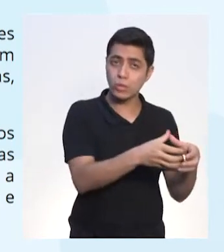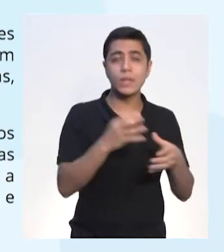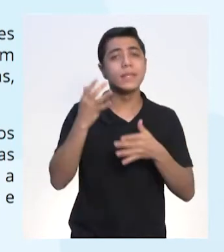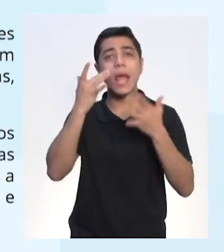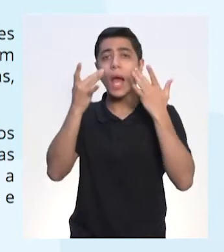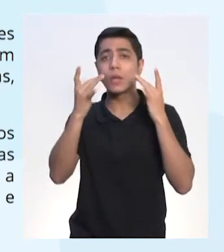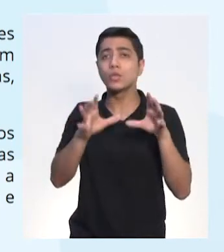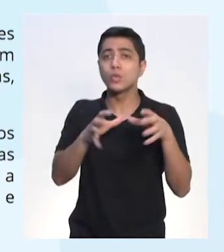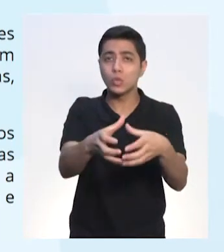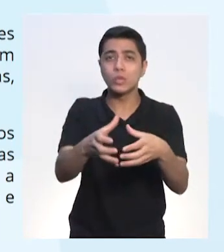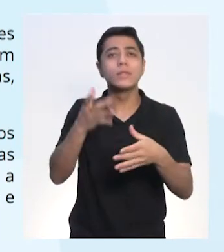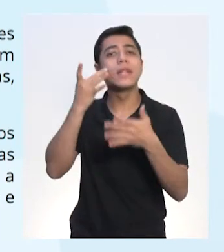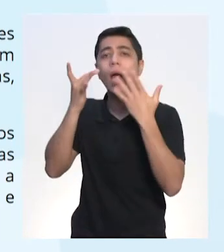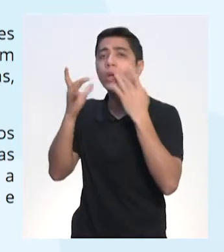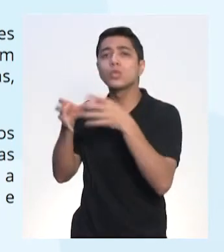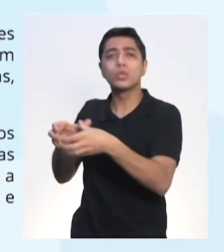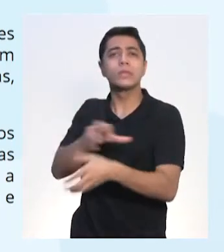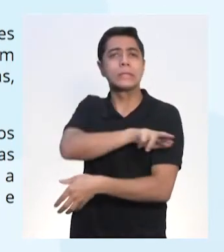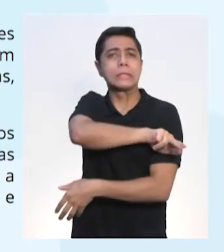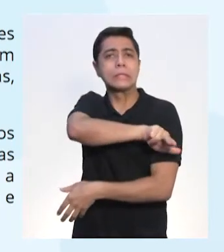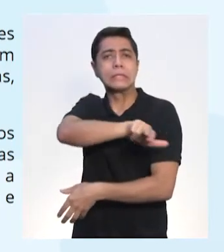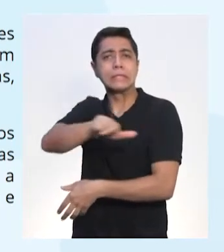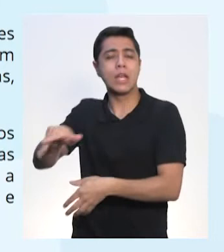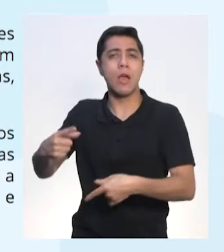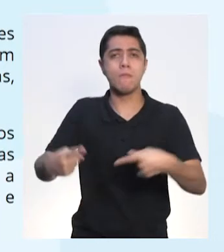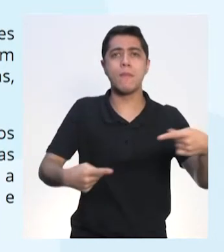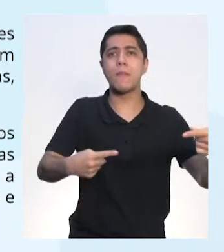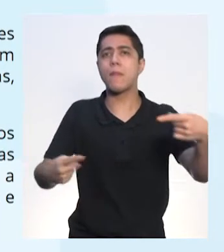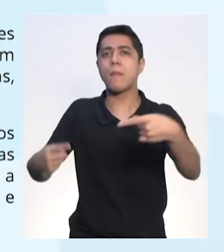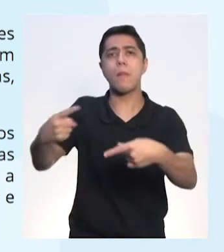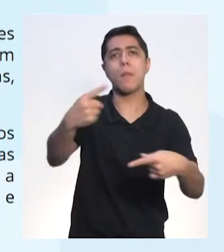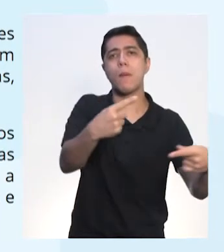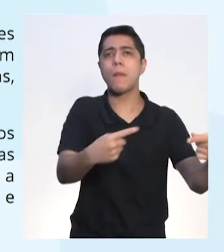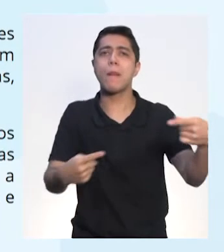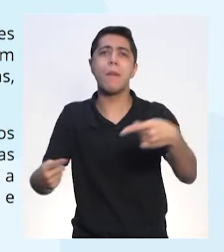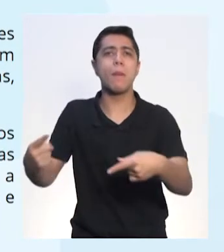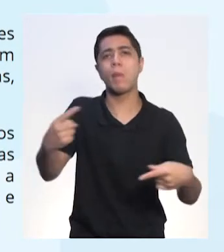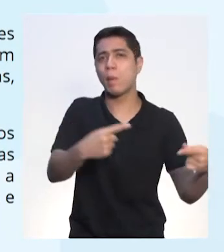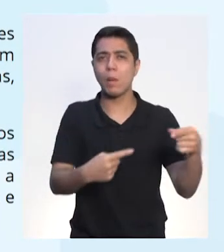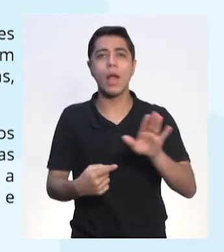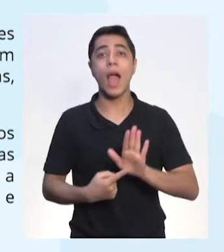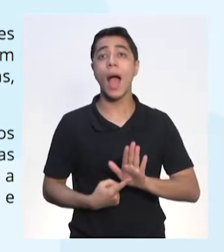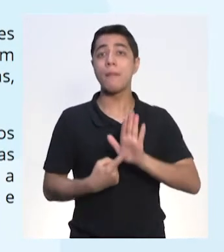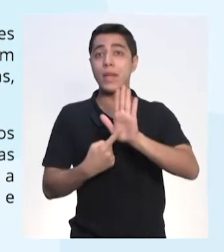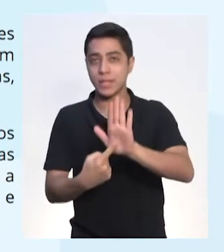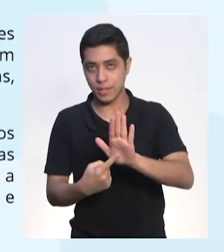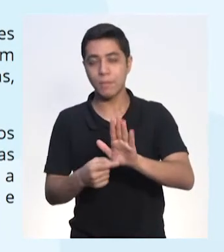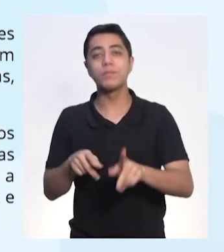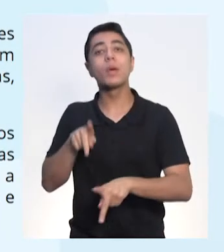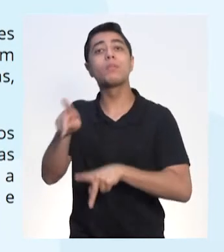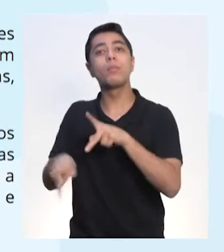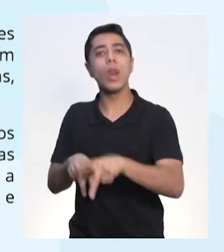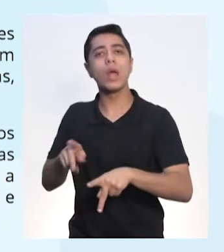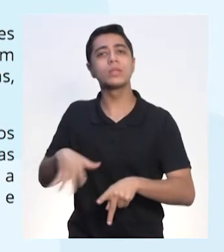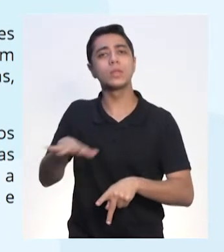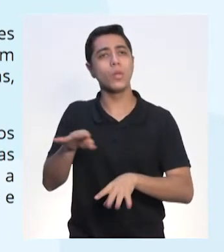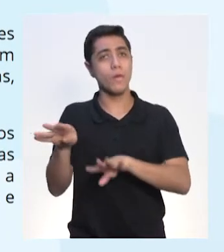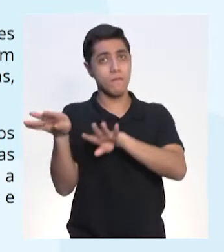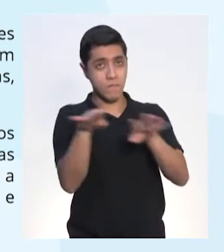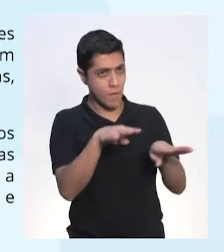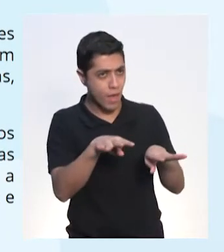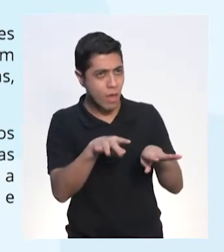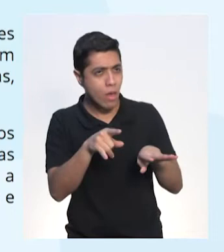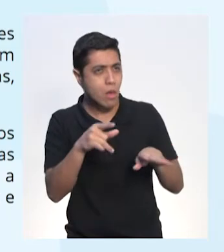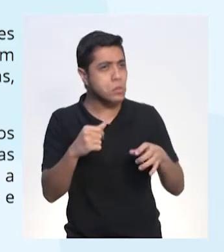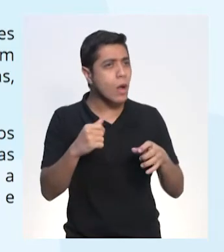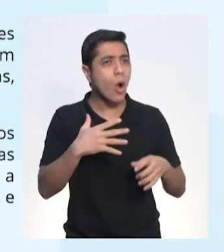suas comédias e as suas tragédias. E, geralmente, né, aquele que fosse mais aclamado pela população de modo geral, ganhava, né, o